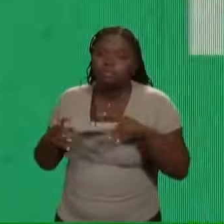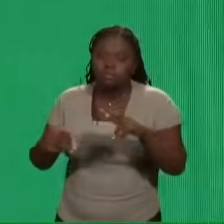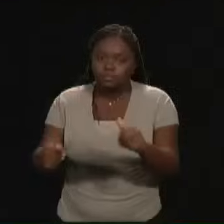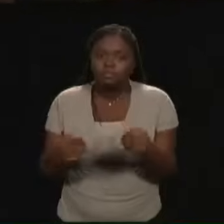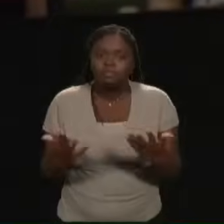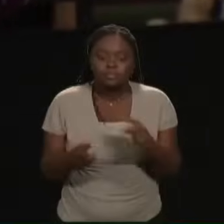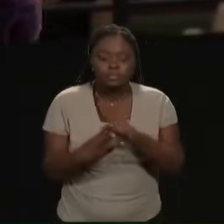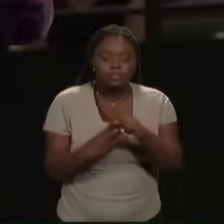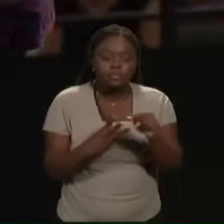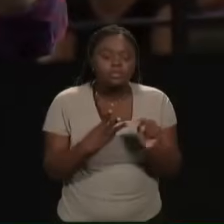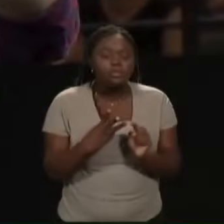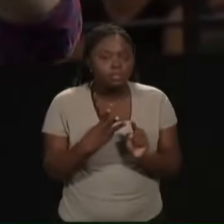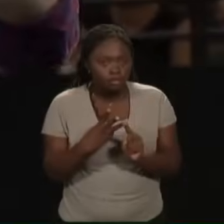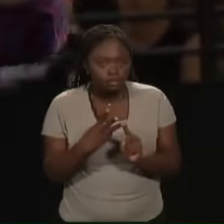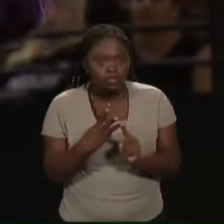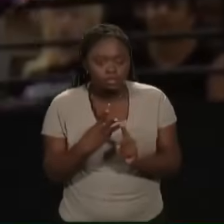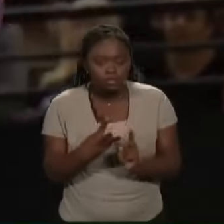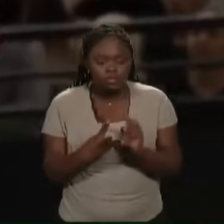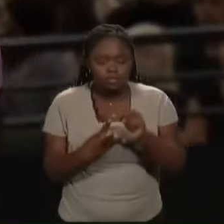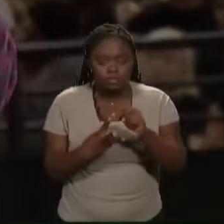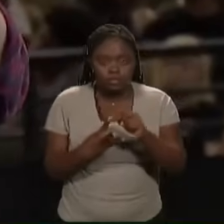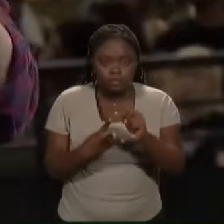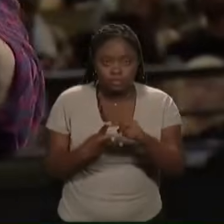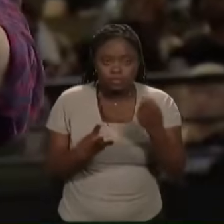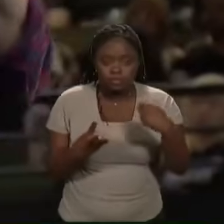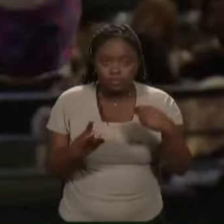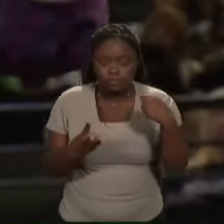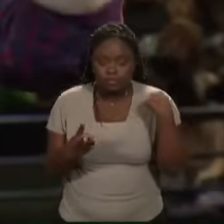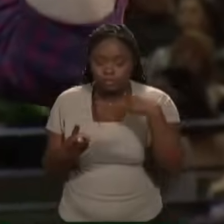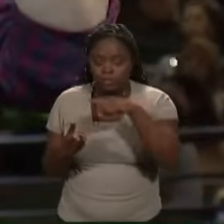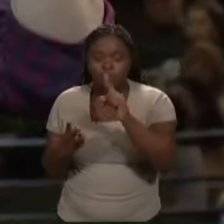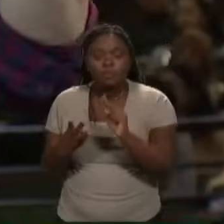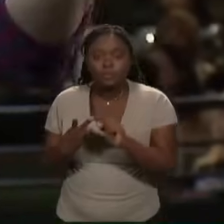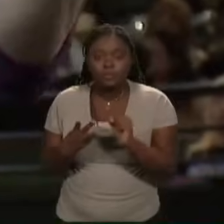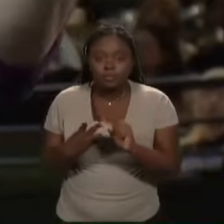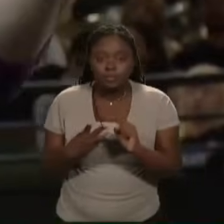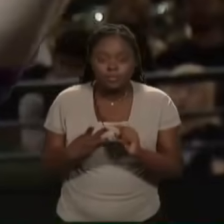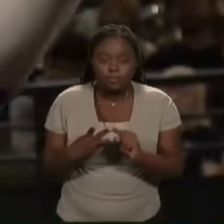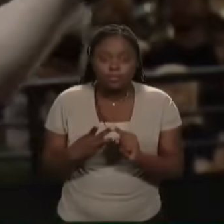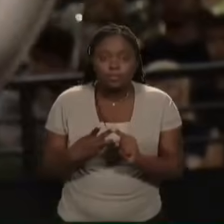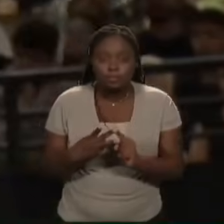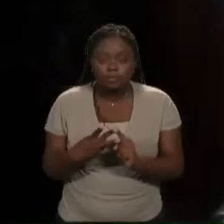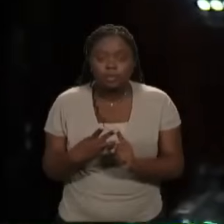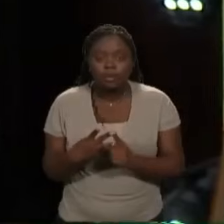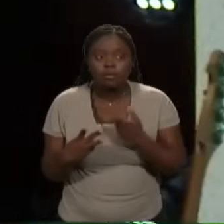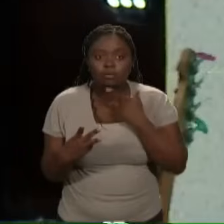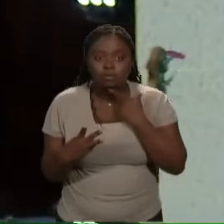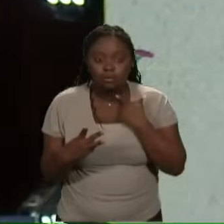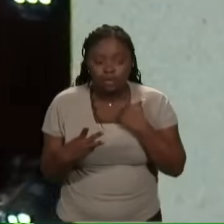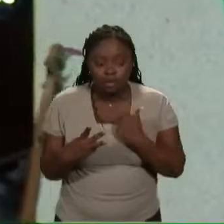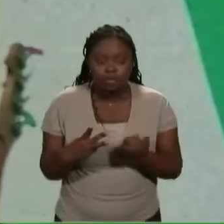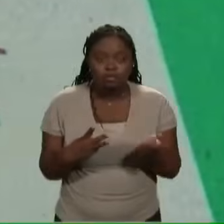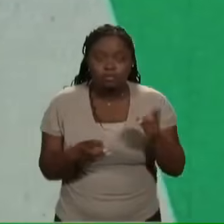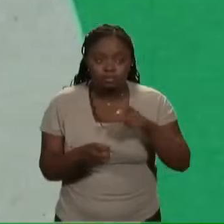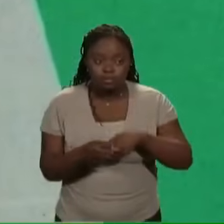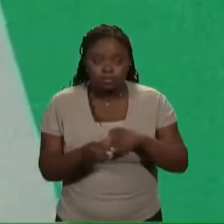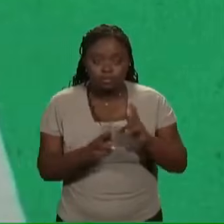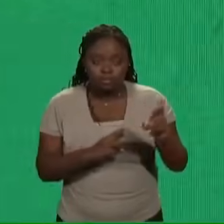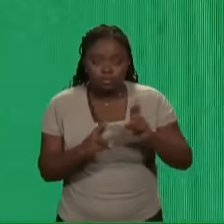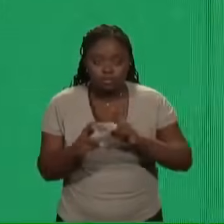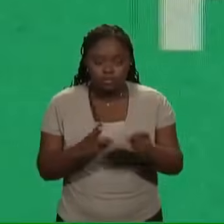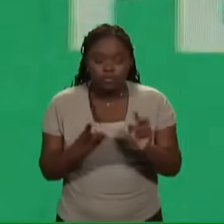que Jesus fala quando a gente está errado. Primeiro, a gente tem que ir. Segundo, é com espírito de reconciliação. E terceiro, é